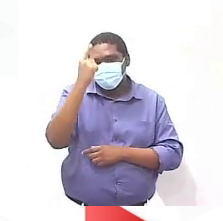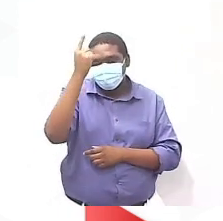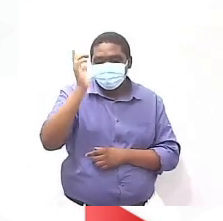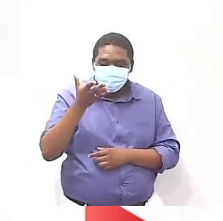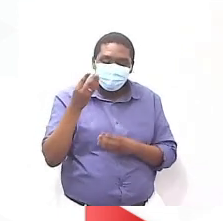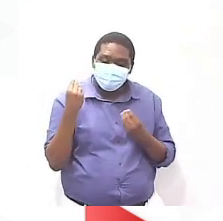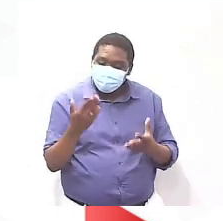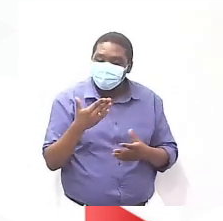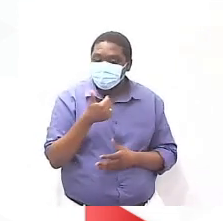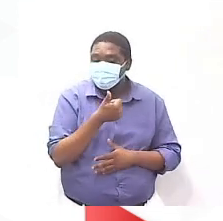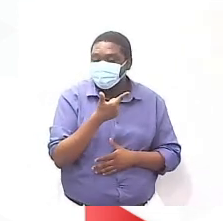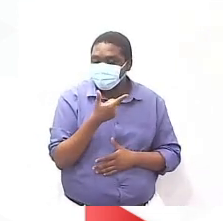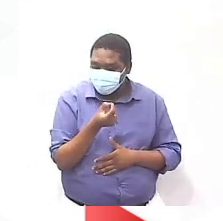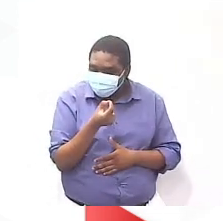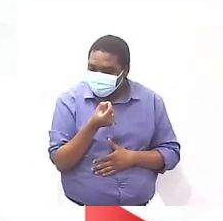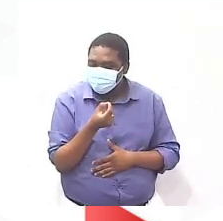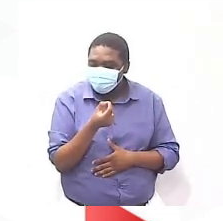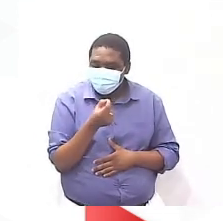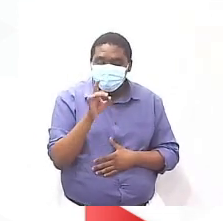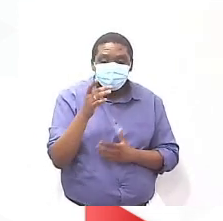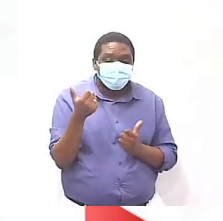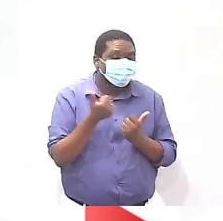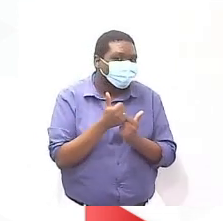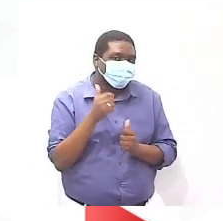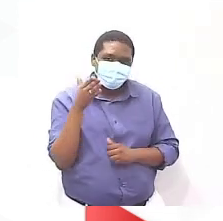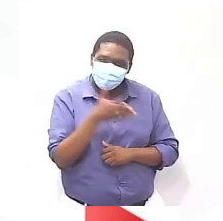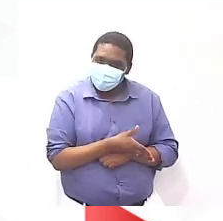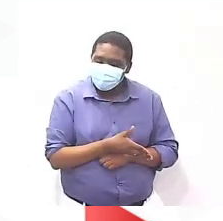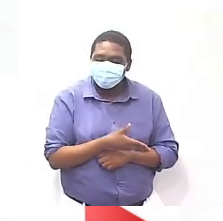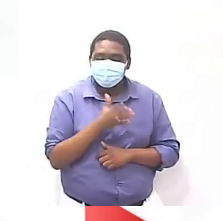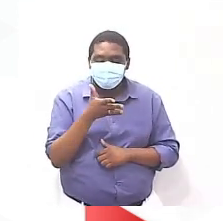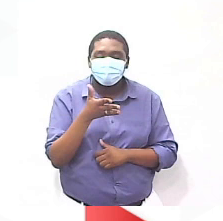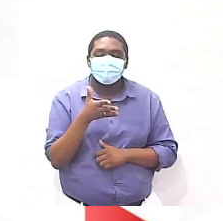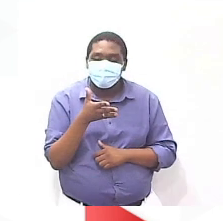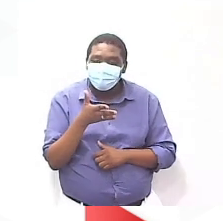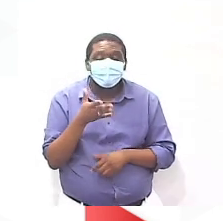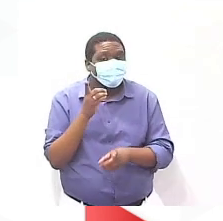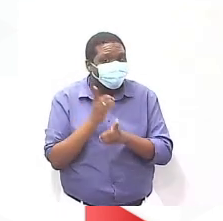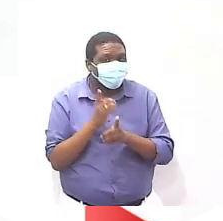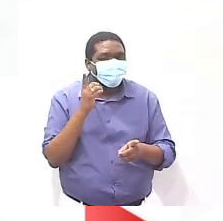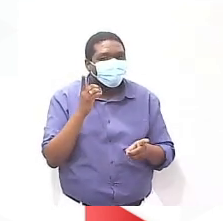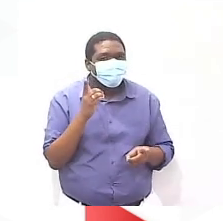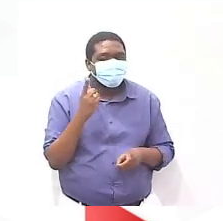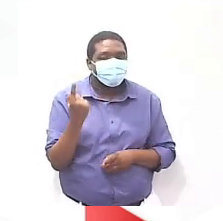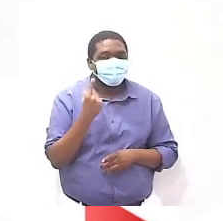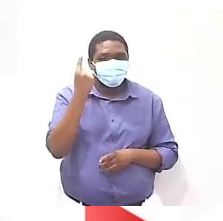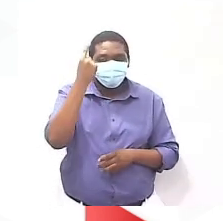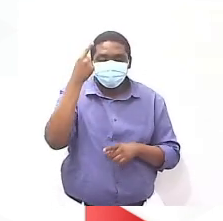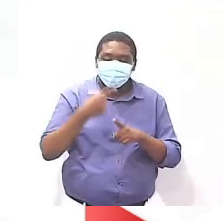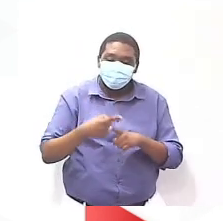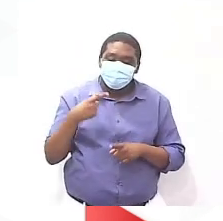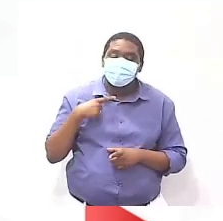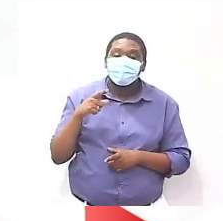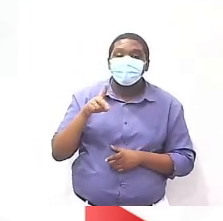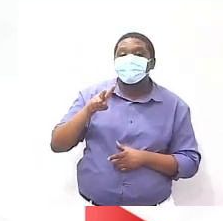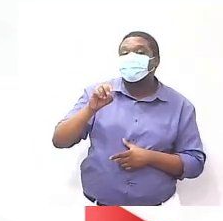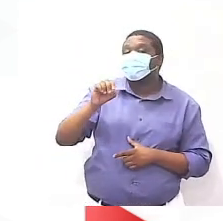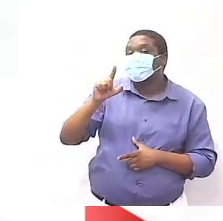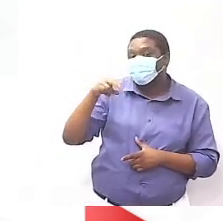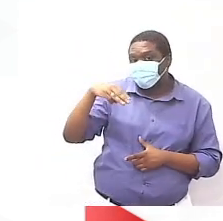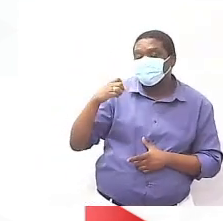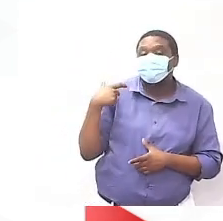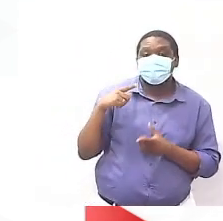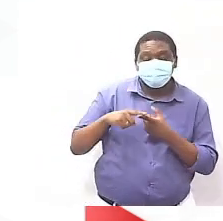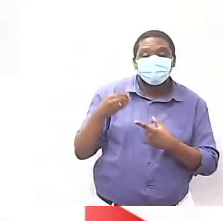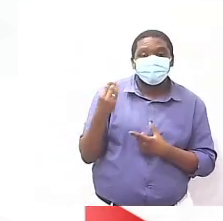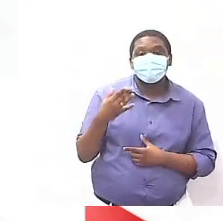dada, 120. Basta substituir aí direto e a gente vai encontrar a altura, porque o volume também foi dado,